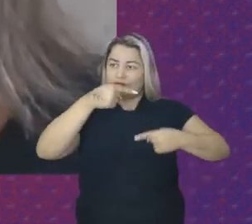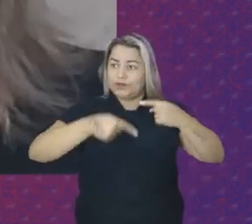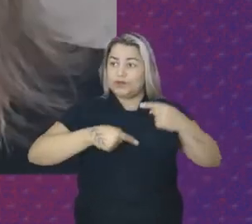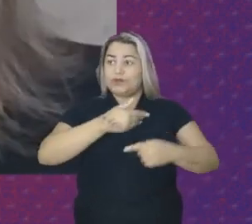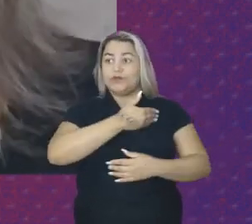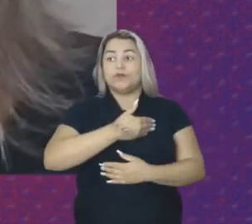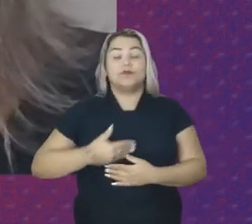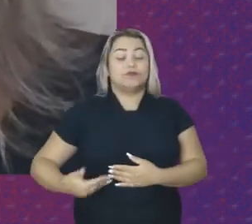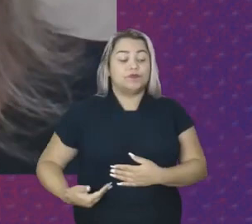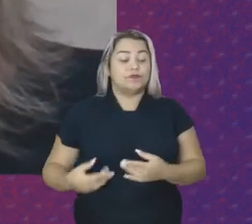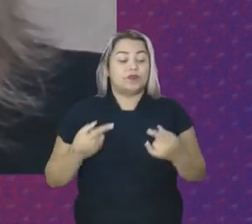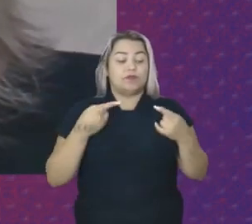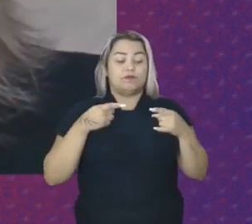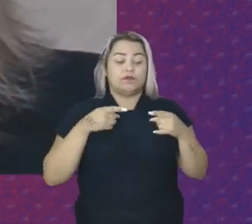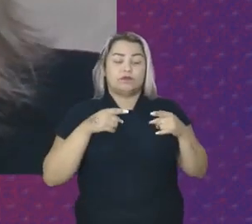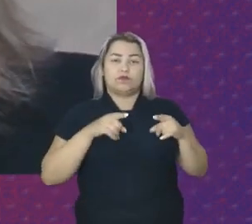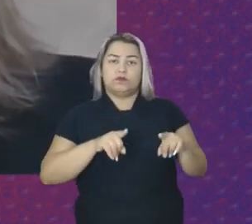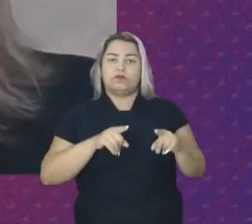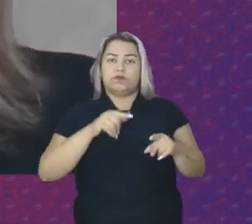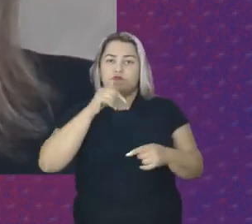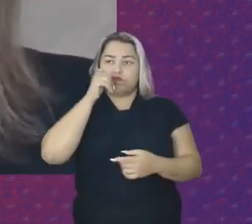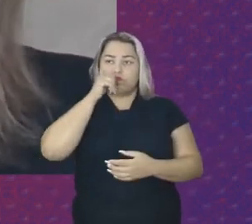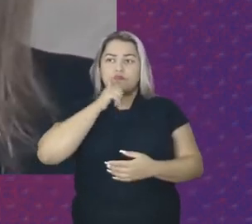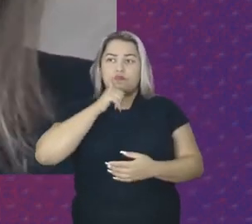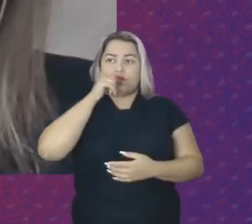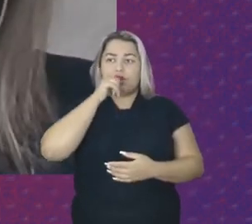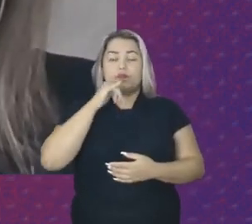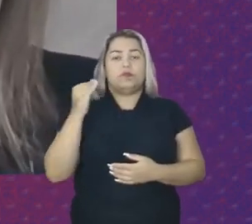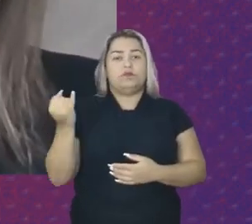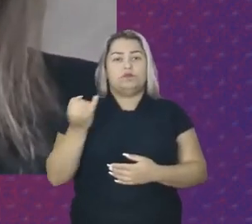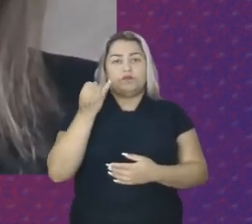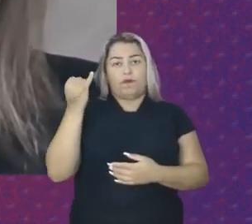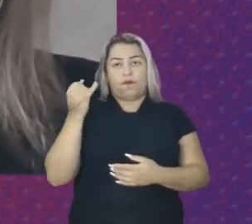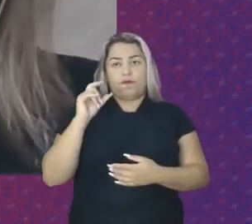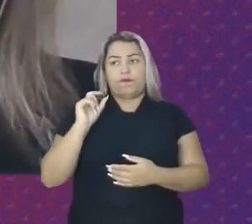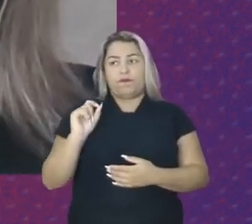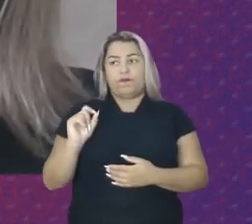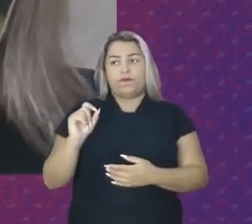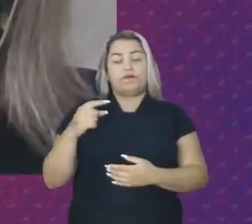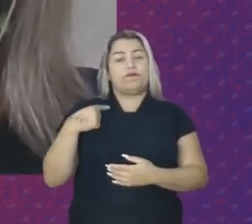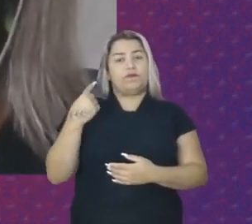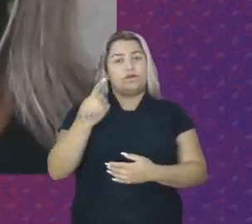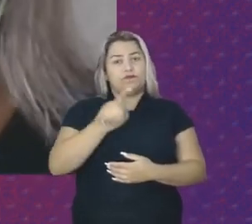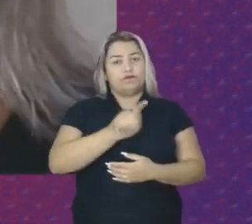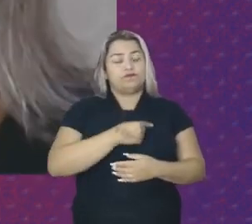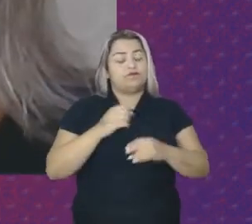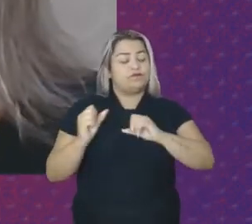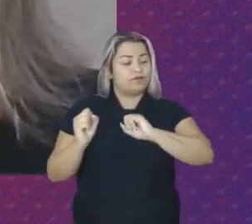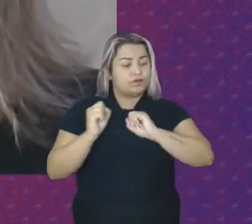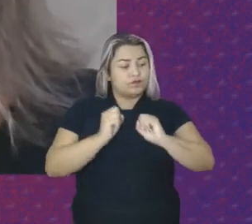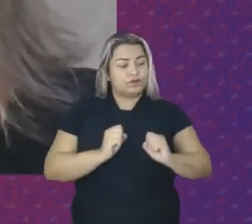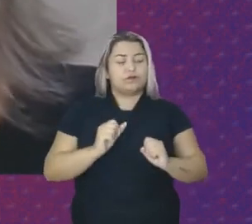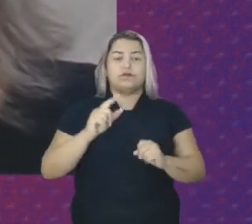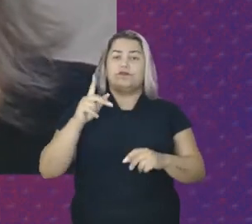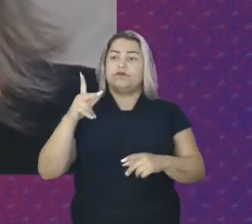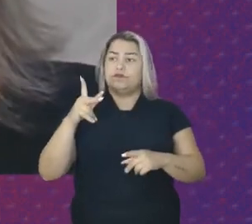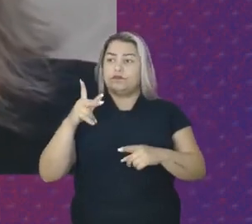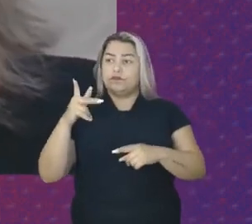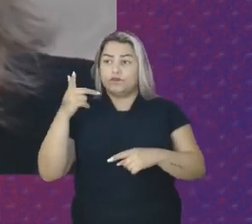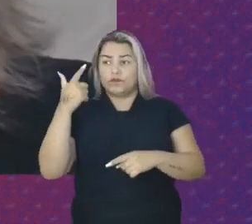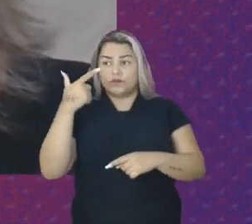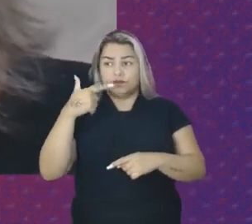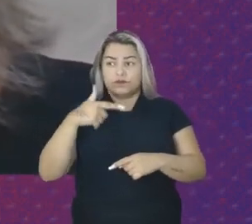de enfrentamento à violência contra as mulheres, é fundamental que nós possamos recuperar, resgatar